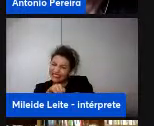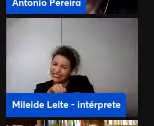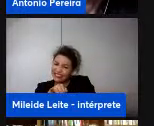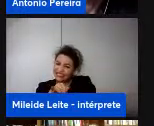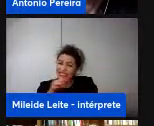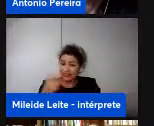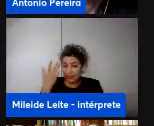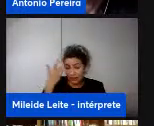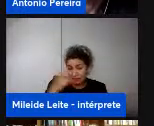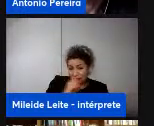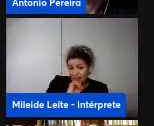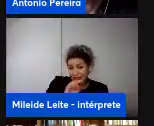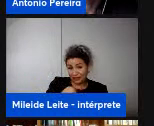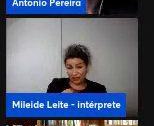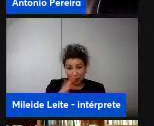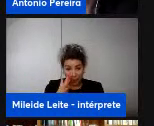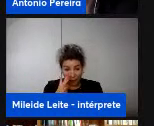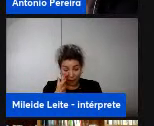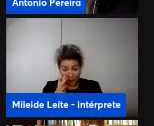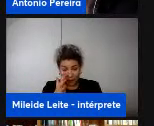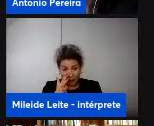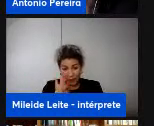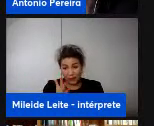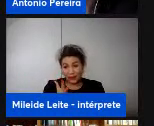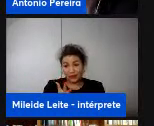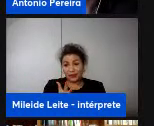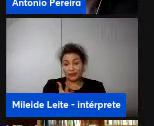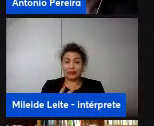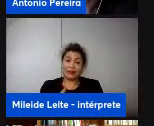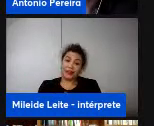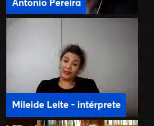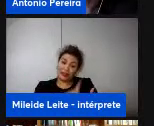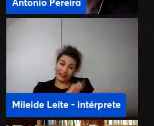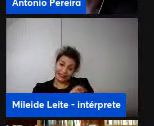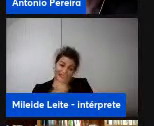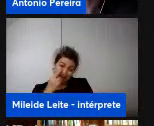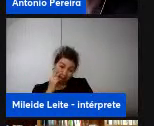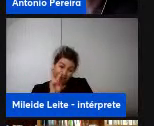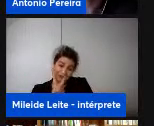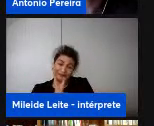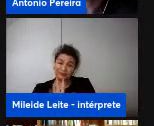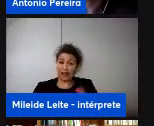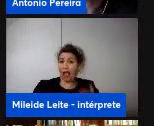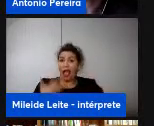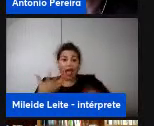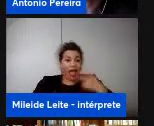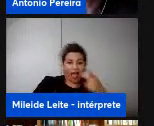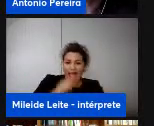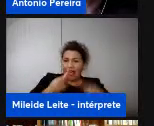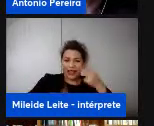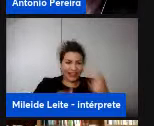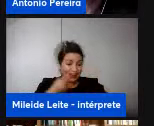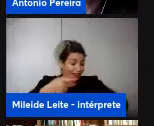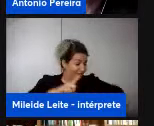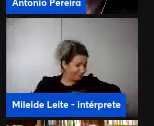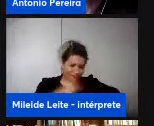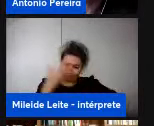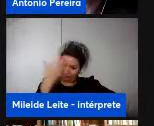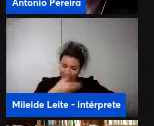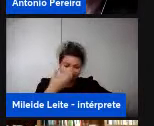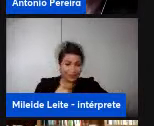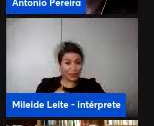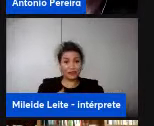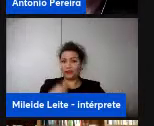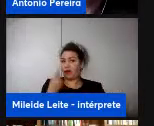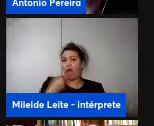está observando. Eu estava, mas eu me entusiasmei, eu vou caminhar rapidinho